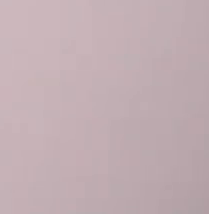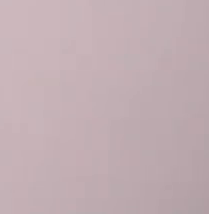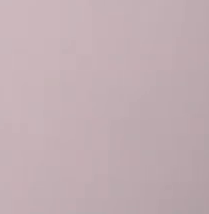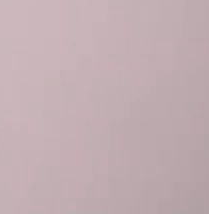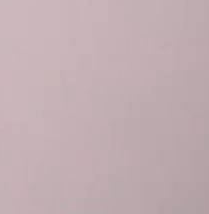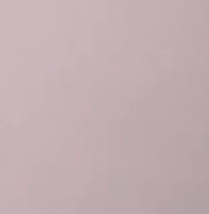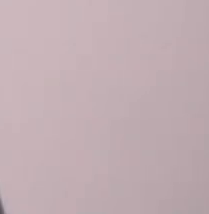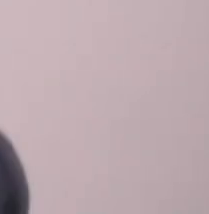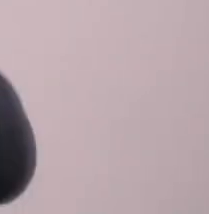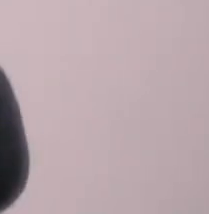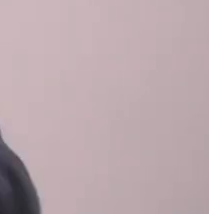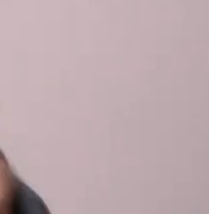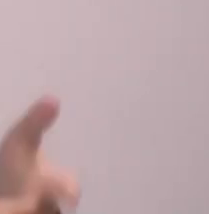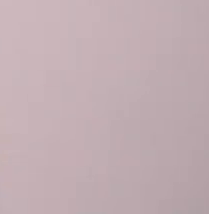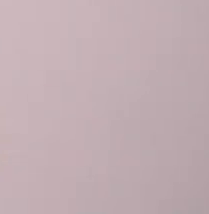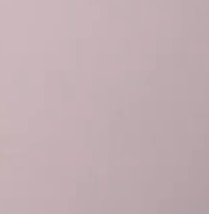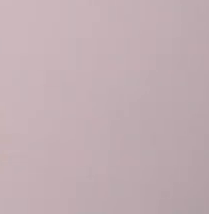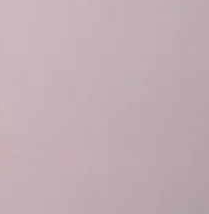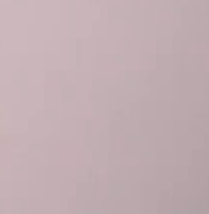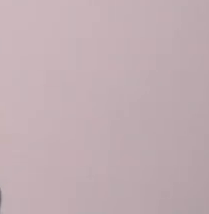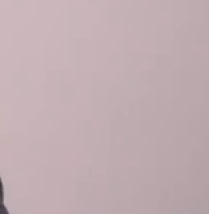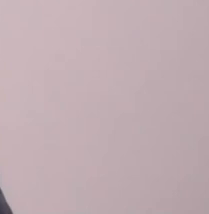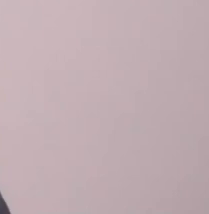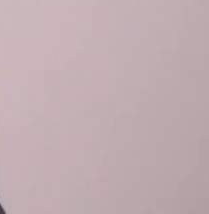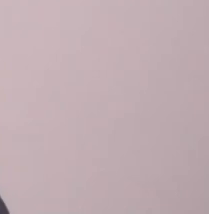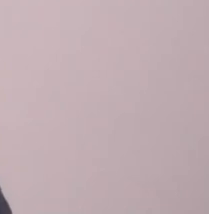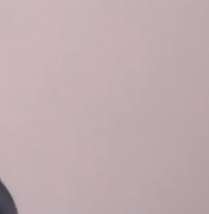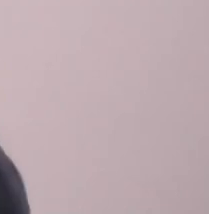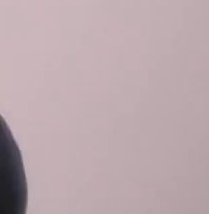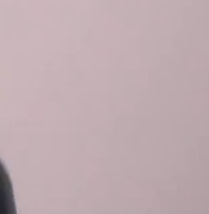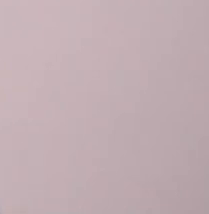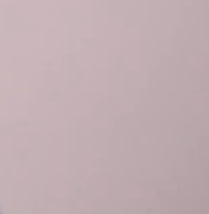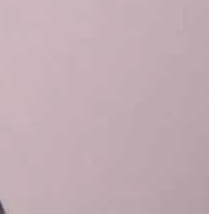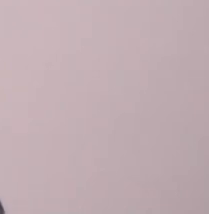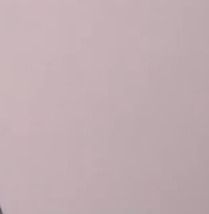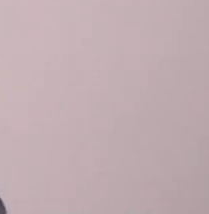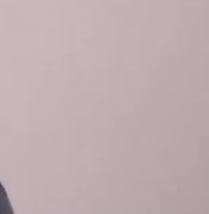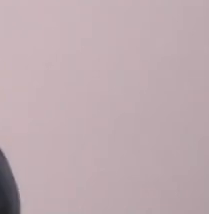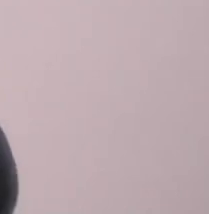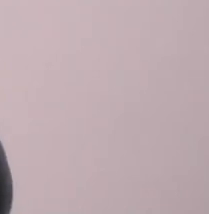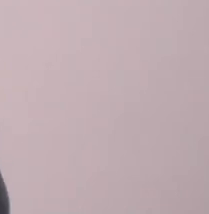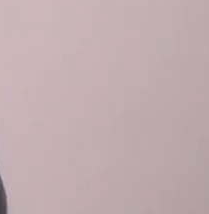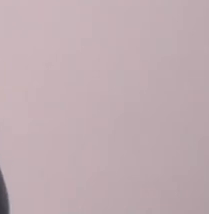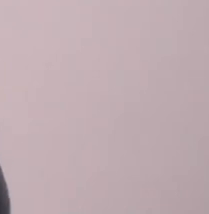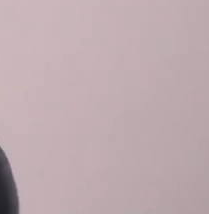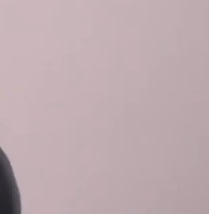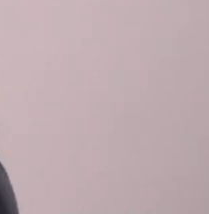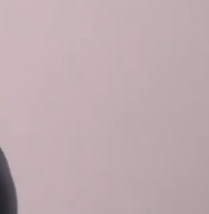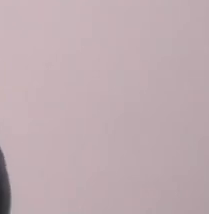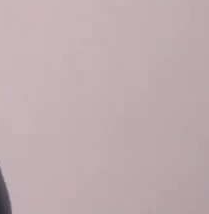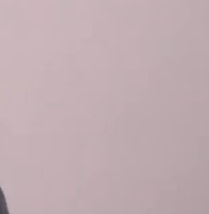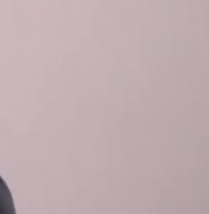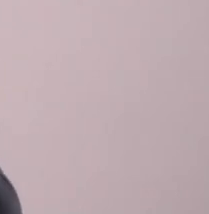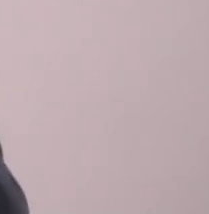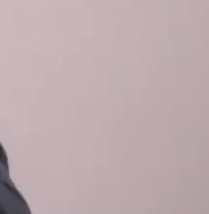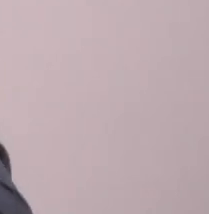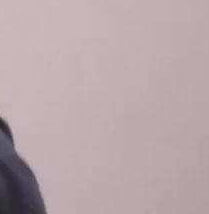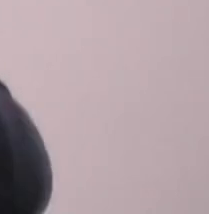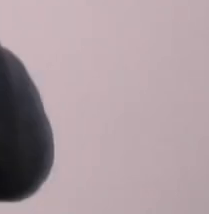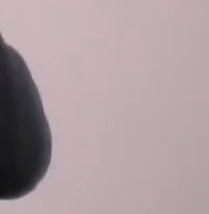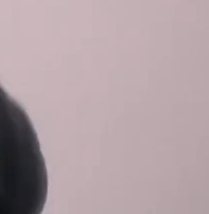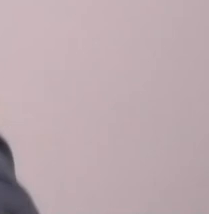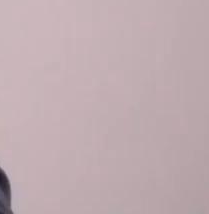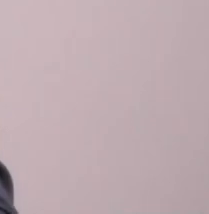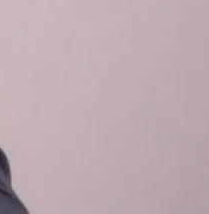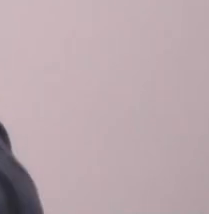que a gente tenha a população da Zona Oeste tendo ensino superior de qualidade, tendo garantido, né, o acesso